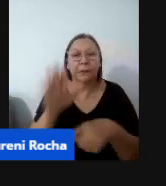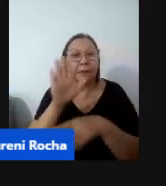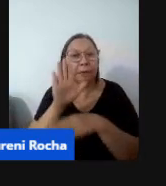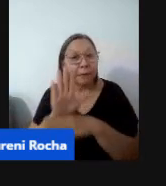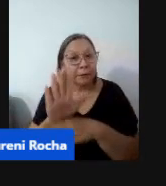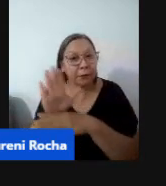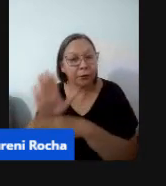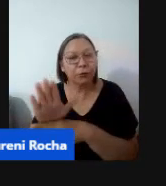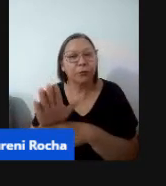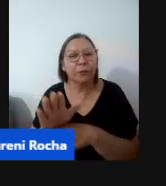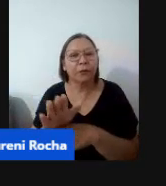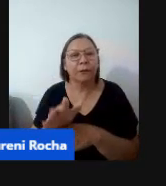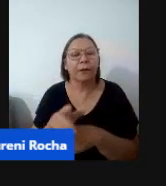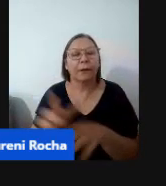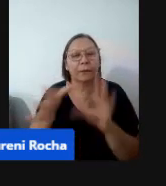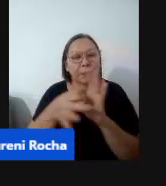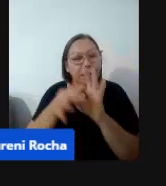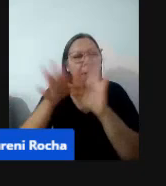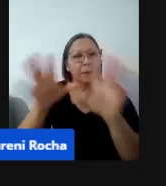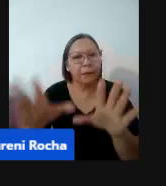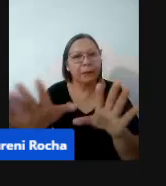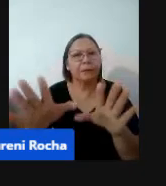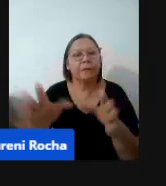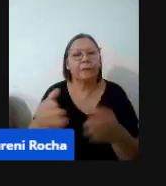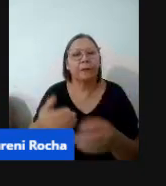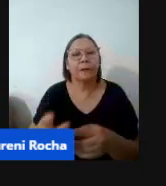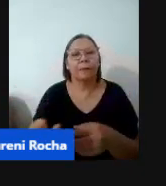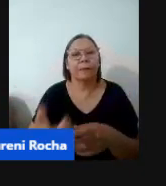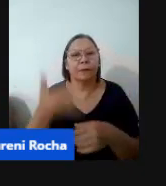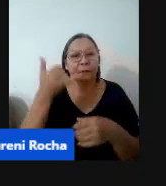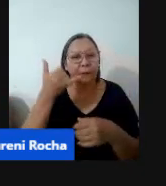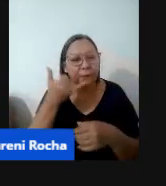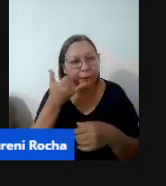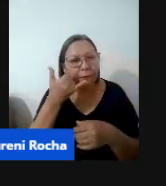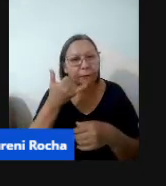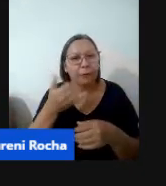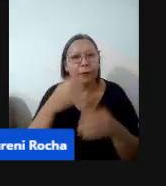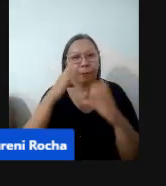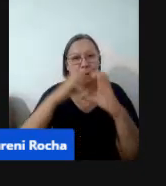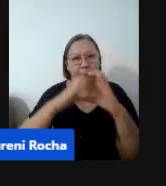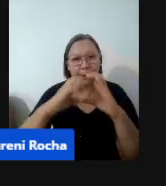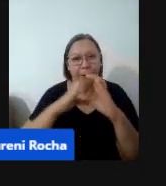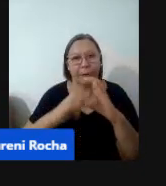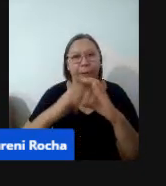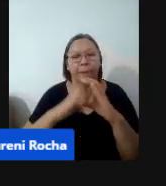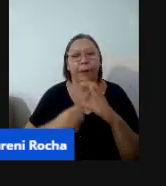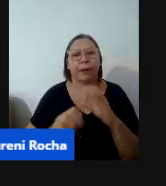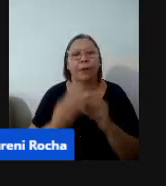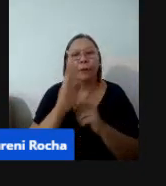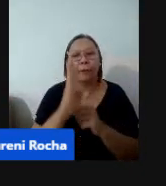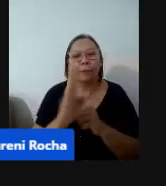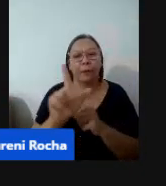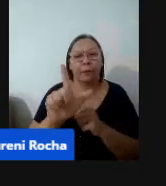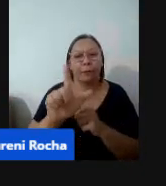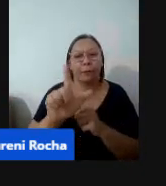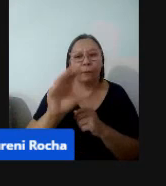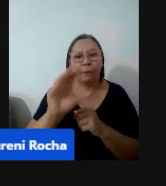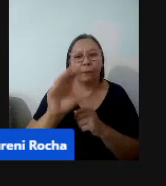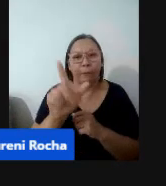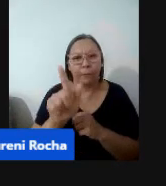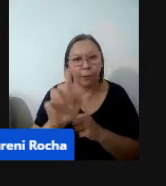para entrar em contato conosco pelo telefone, por e-mail ou nos nossos blogs. Estamos sempre